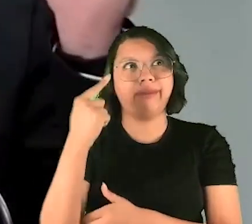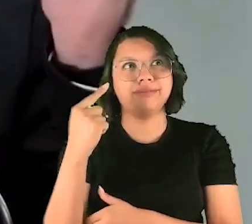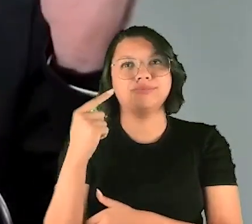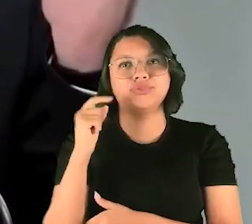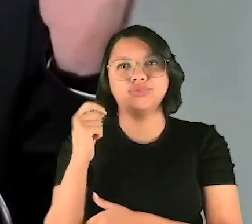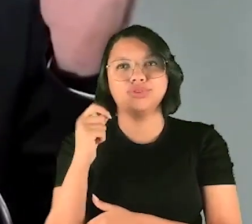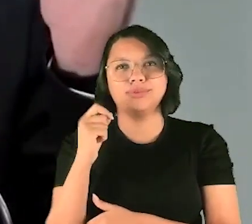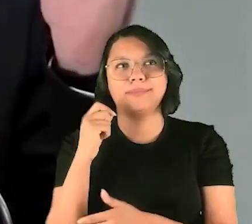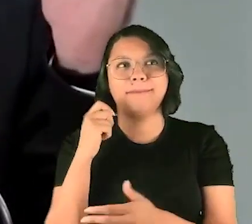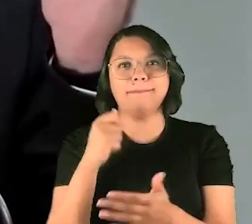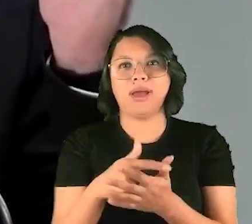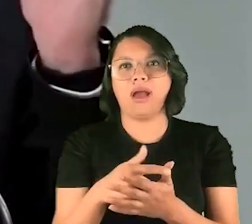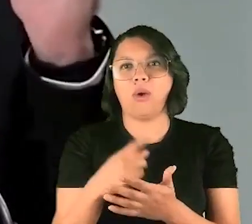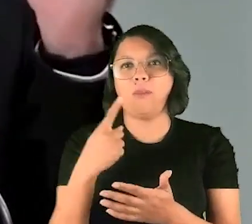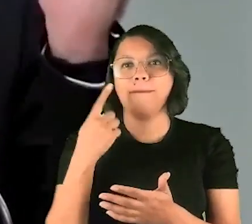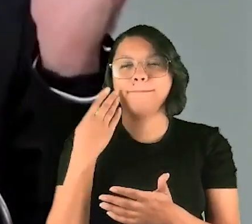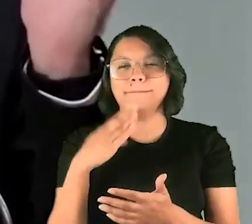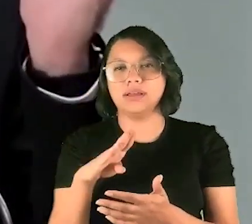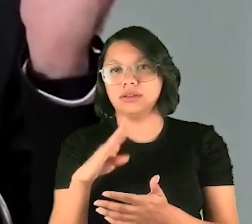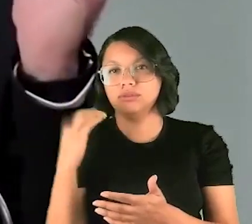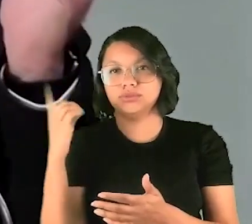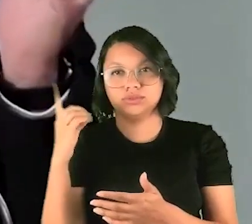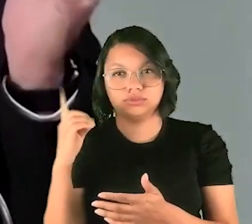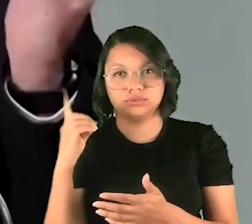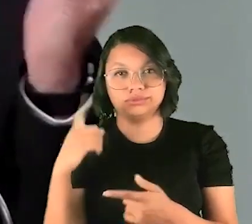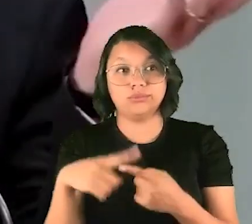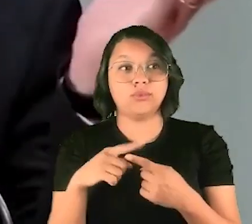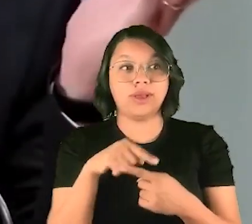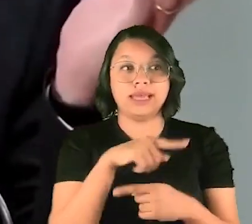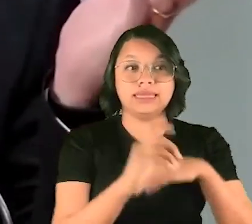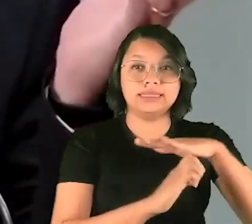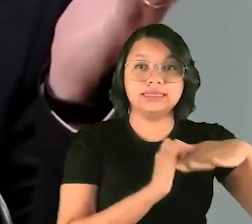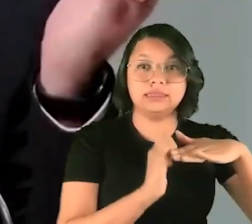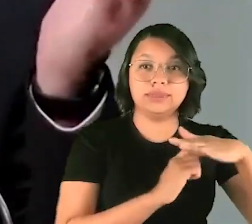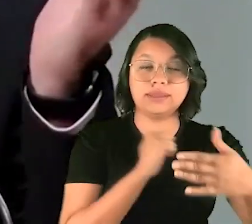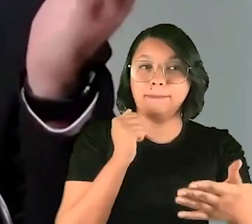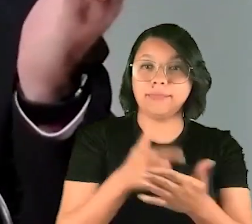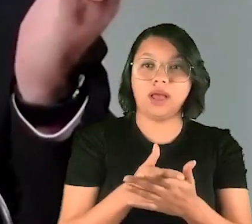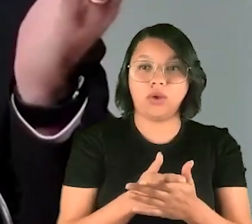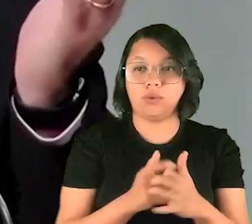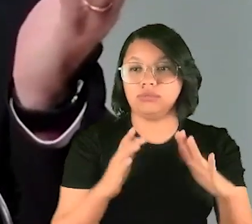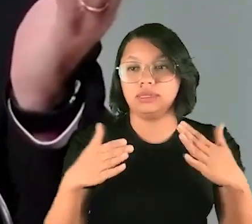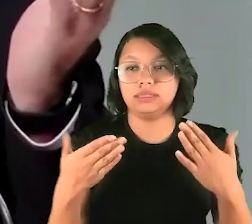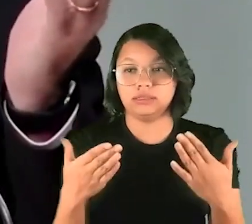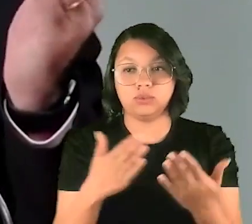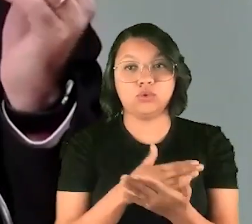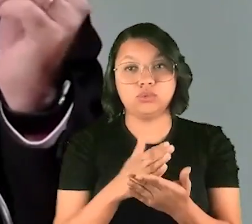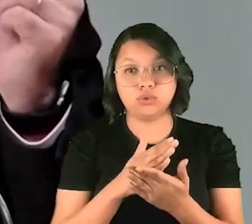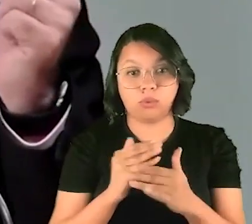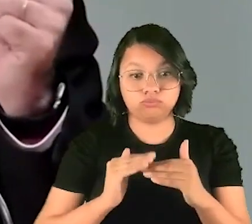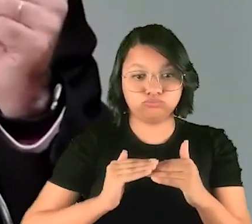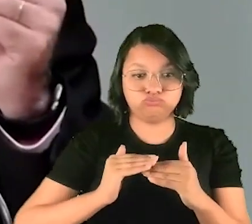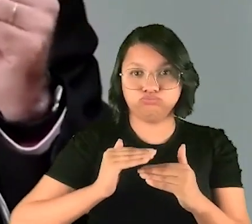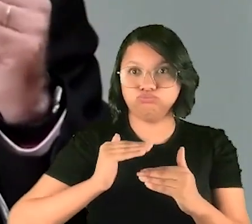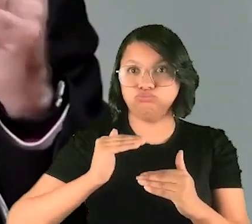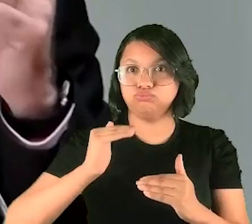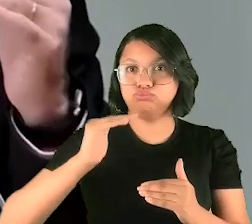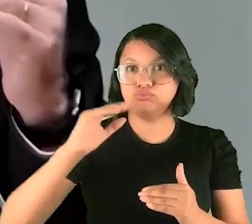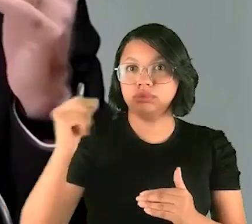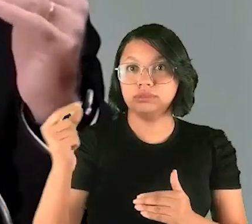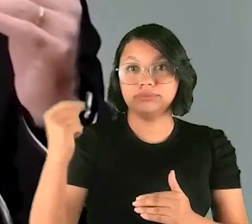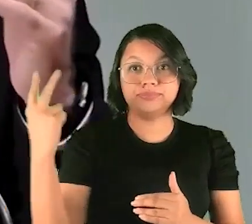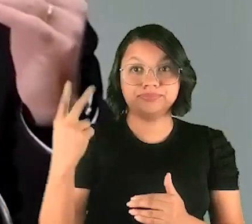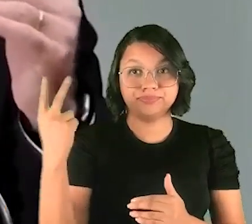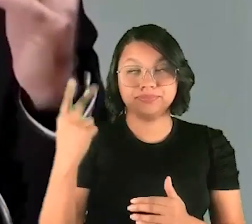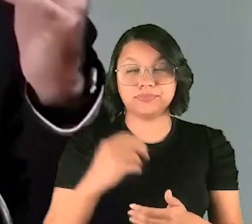bilhão. Foi daí que saiu esse número, porque a Bristol pagou isso por aquela medicação. Então, aí começaram a